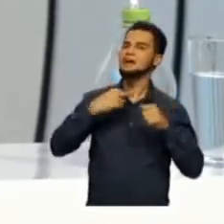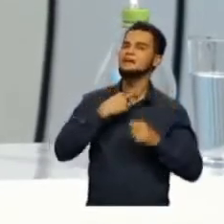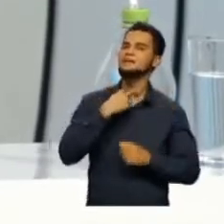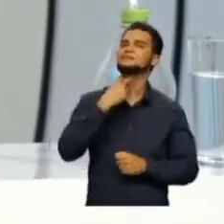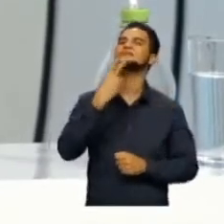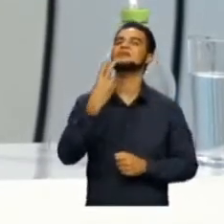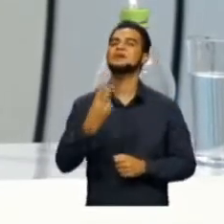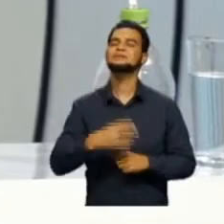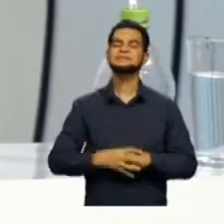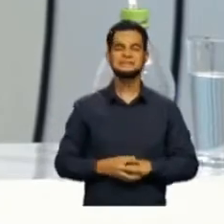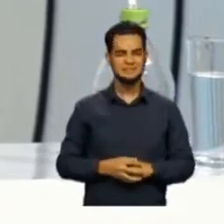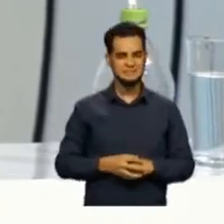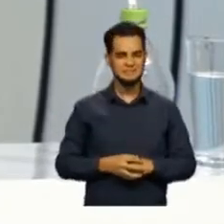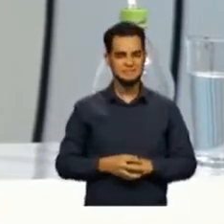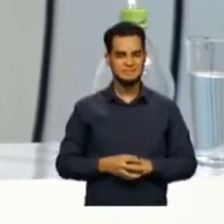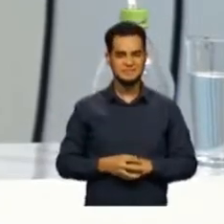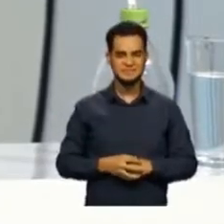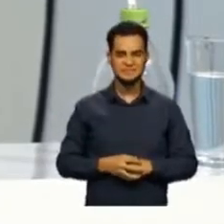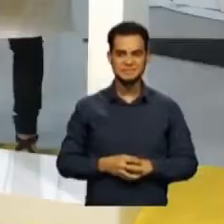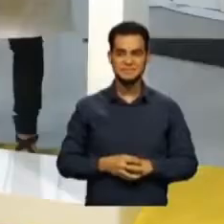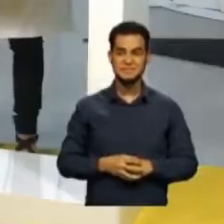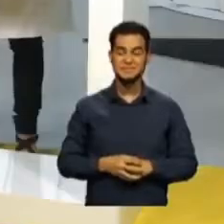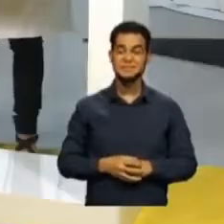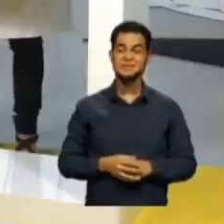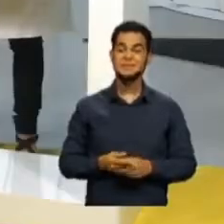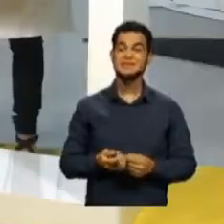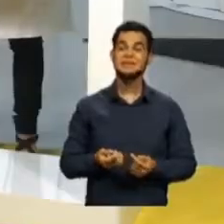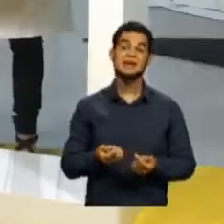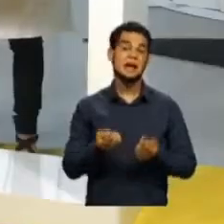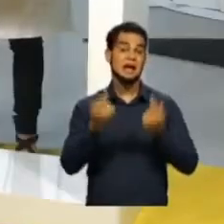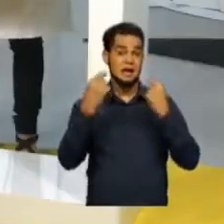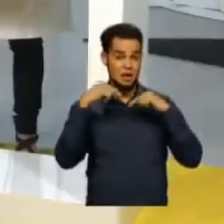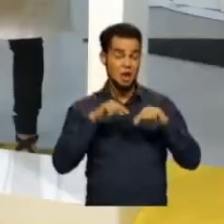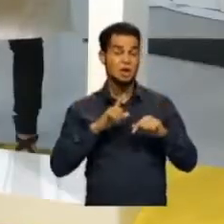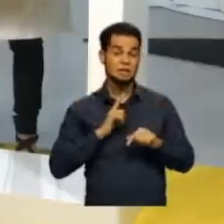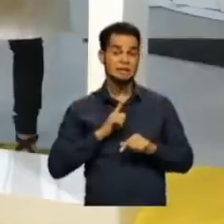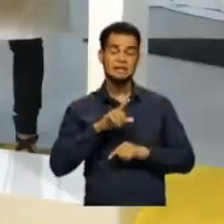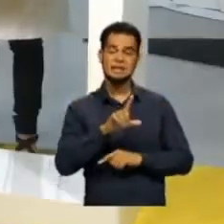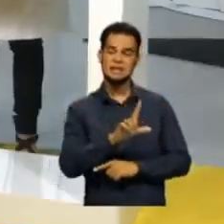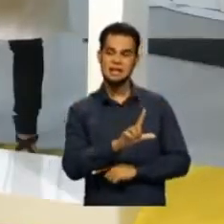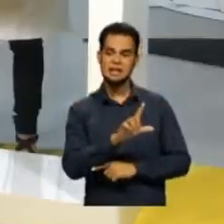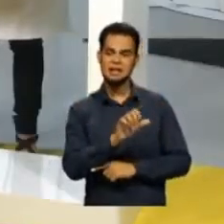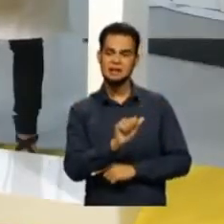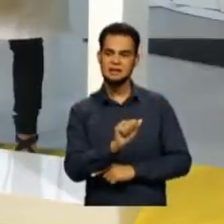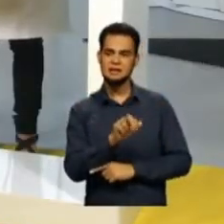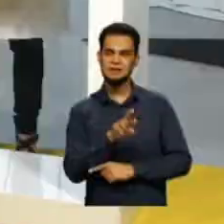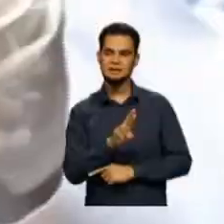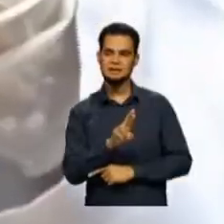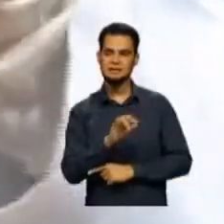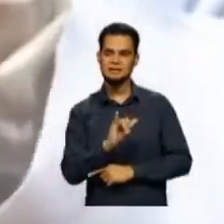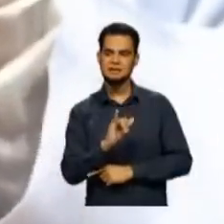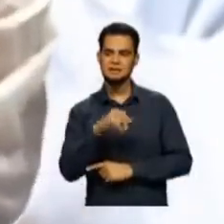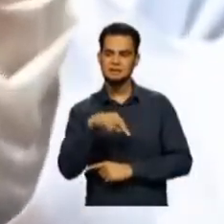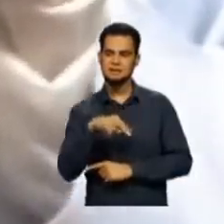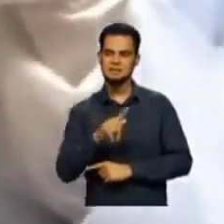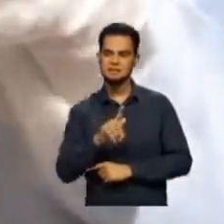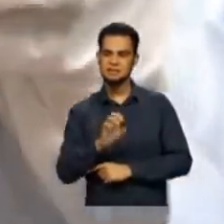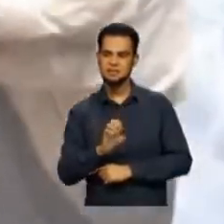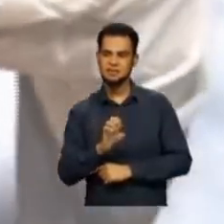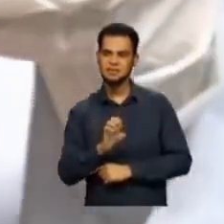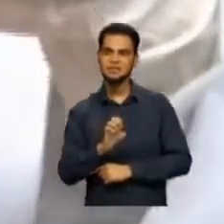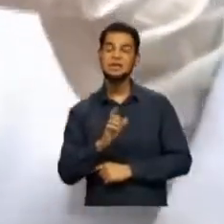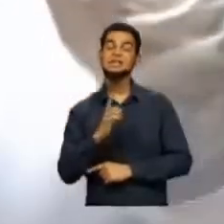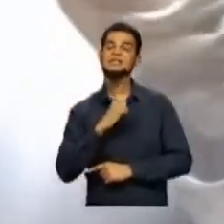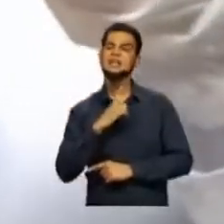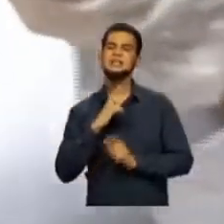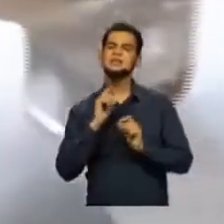A laringe, você vai ver que ela tem uma estrutura chamada epiglote. O epiglote, né, é uma estrutura